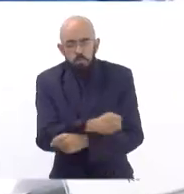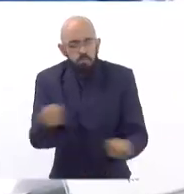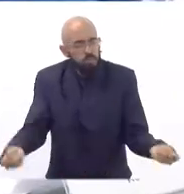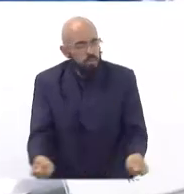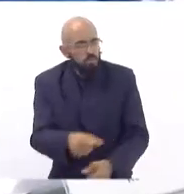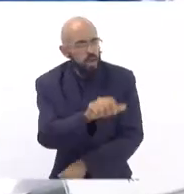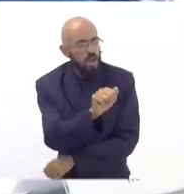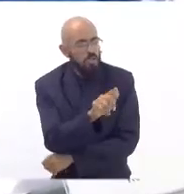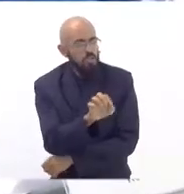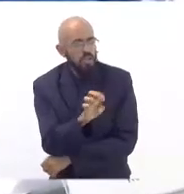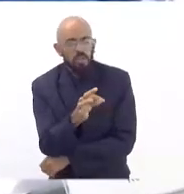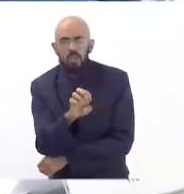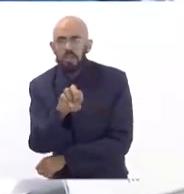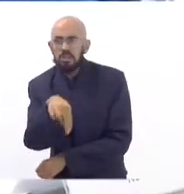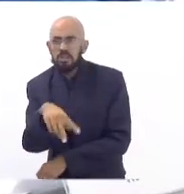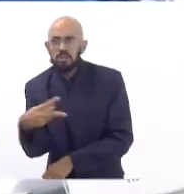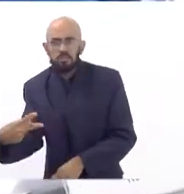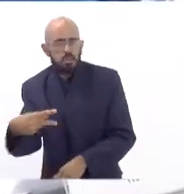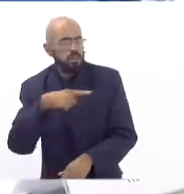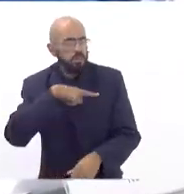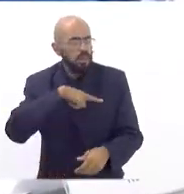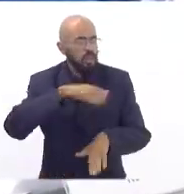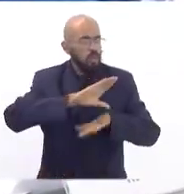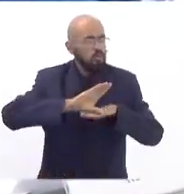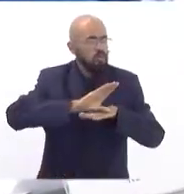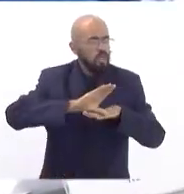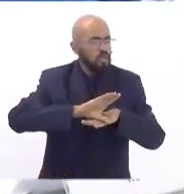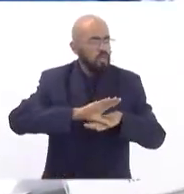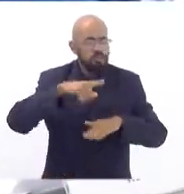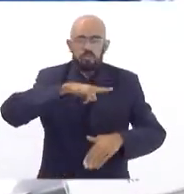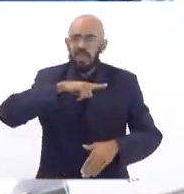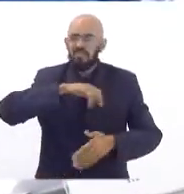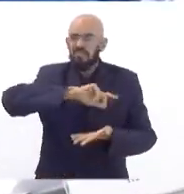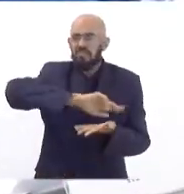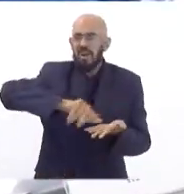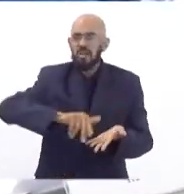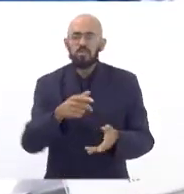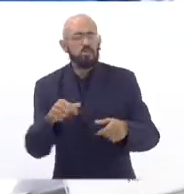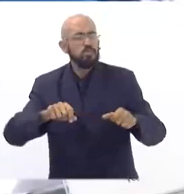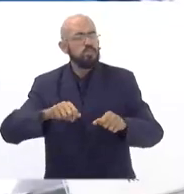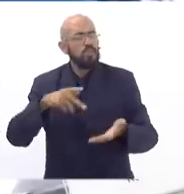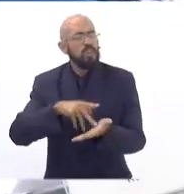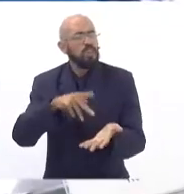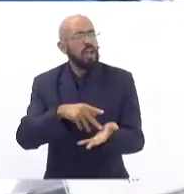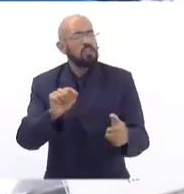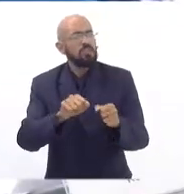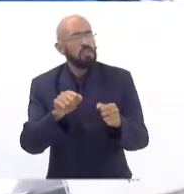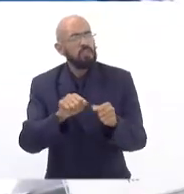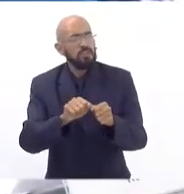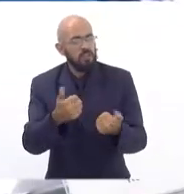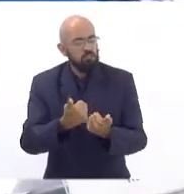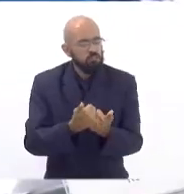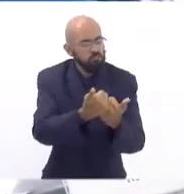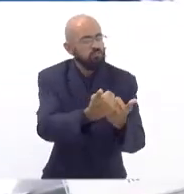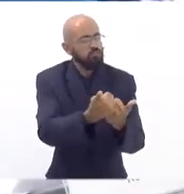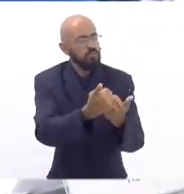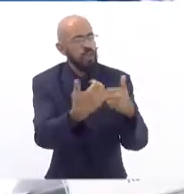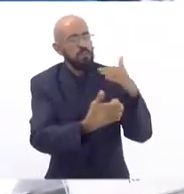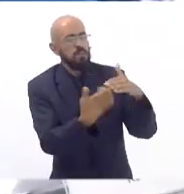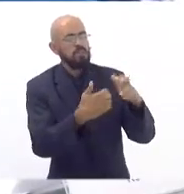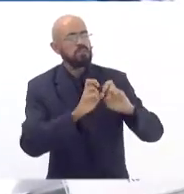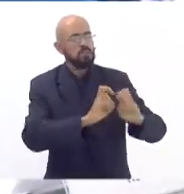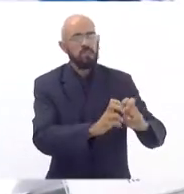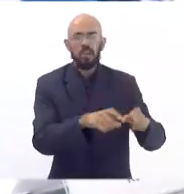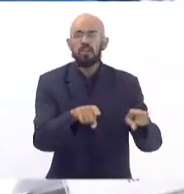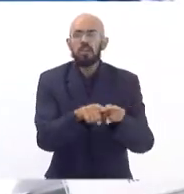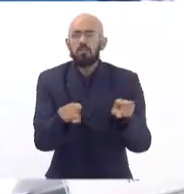técnico tem não sei quantos conselheiros que não simples fazem porque de concreto mesmo Qual é o subsídio que dá a SuperVia e ao